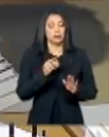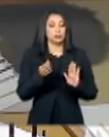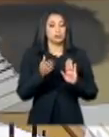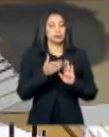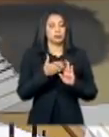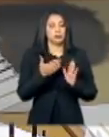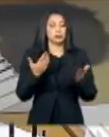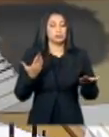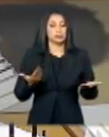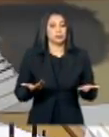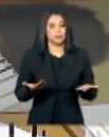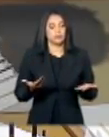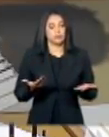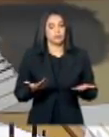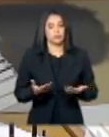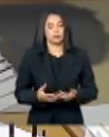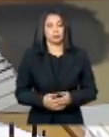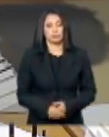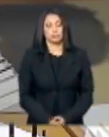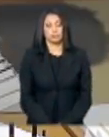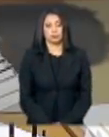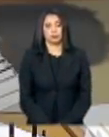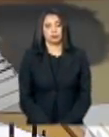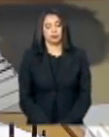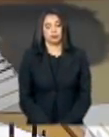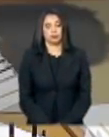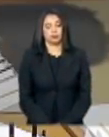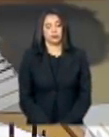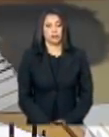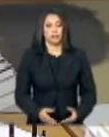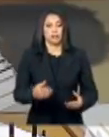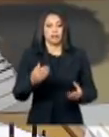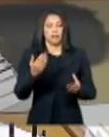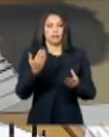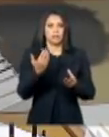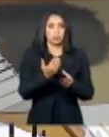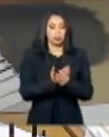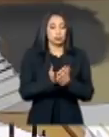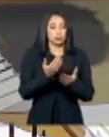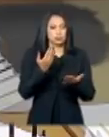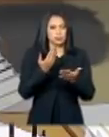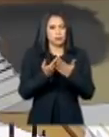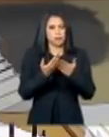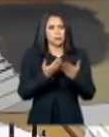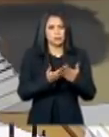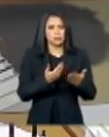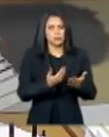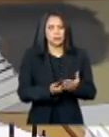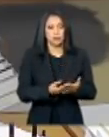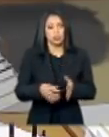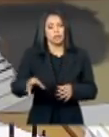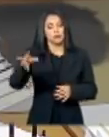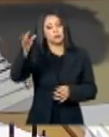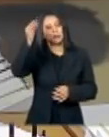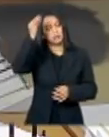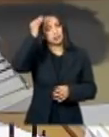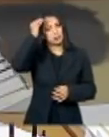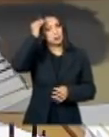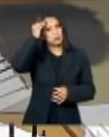ea discorrer sobre espécie considerada interpretação conferida